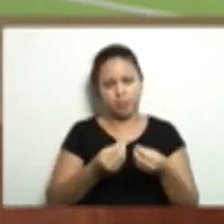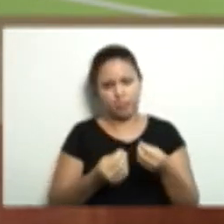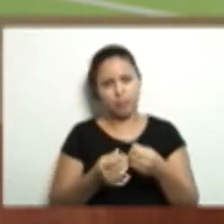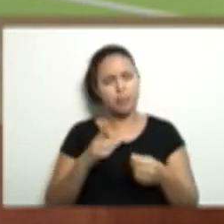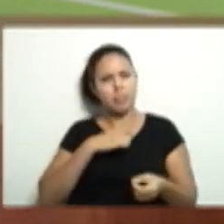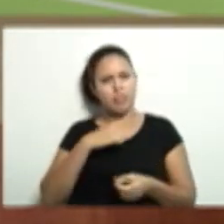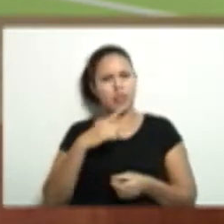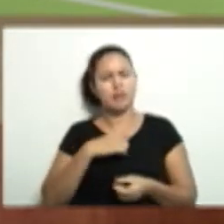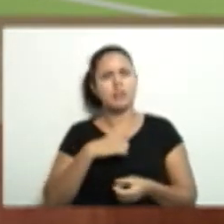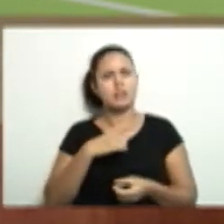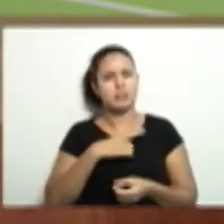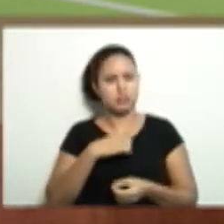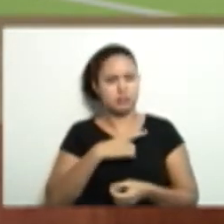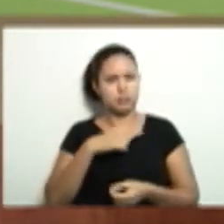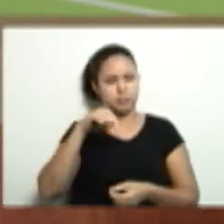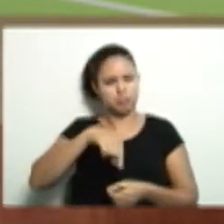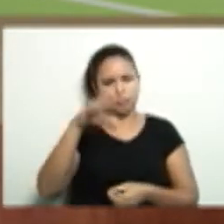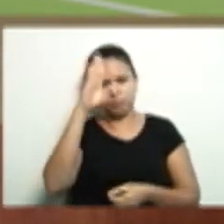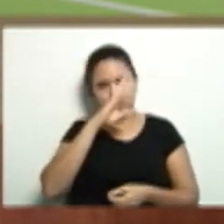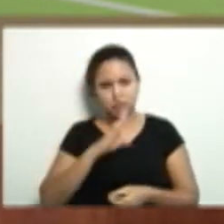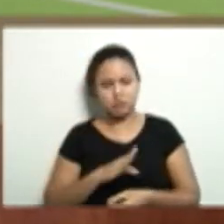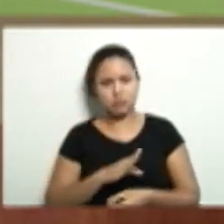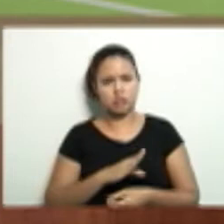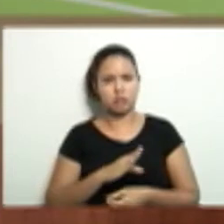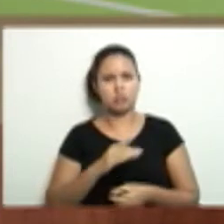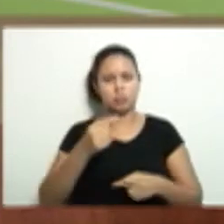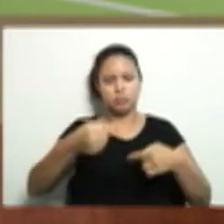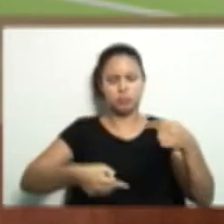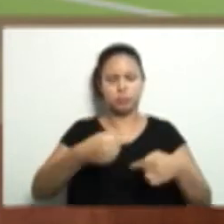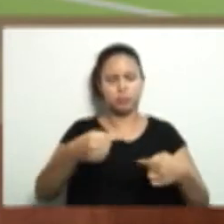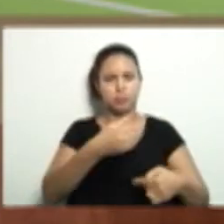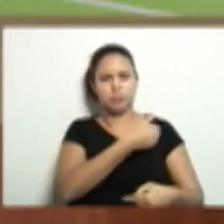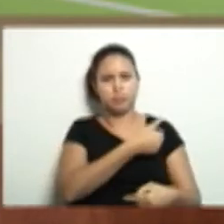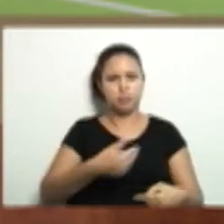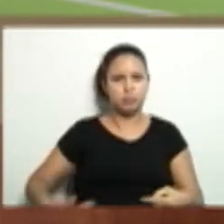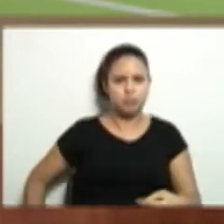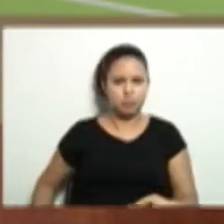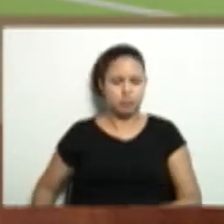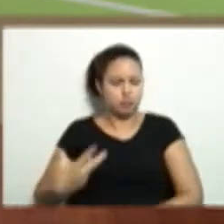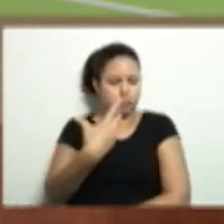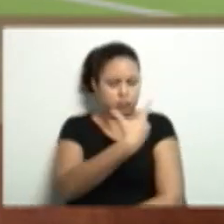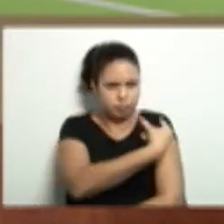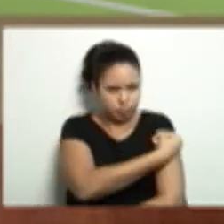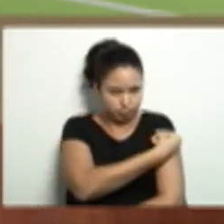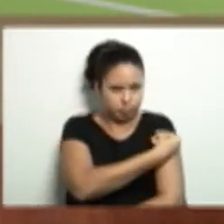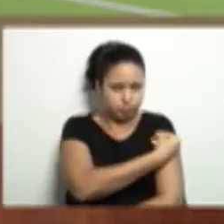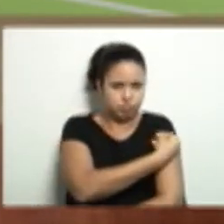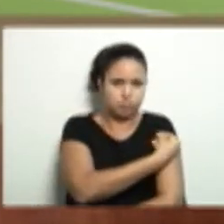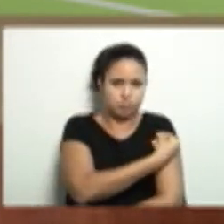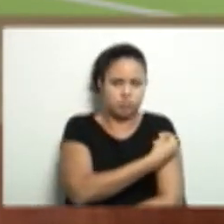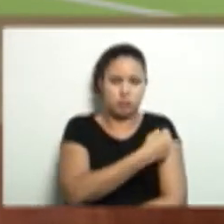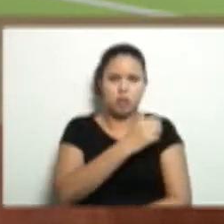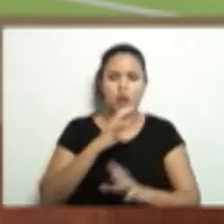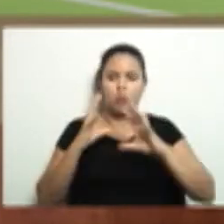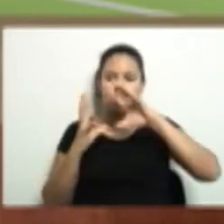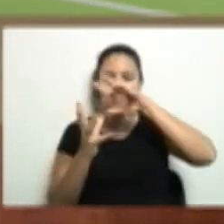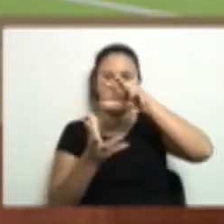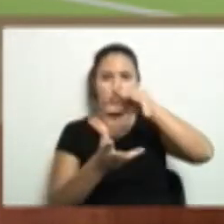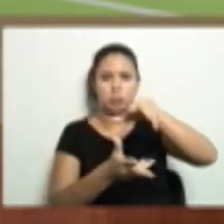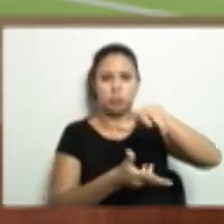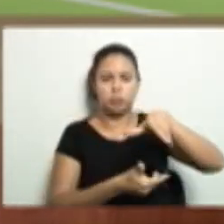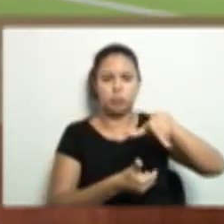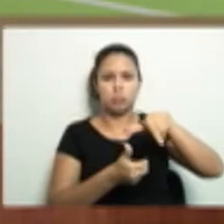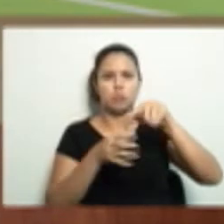vacinação é um dos melhores do mundo. Então, nós sabemos que para a região norte existem vacinas para febre amarela, existe